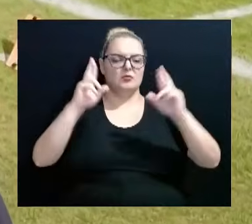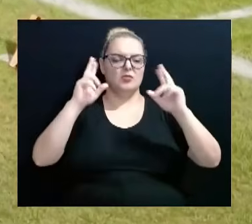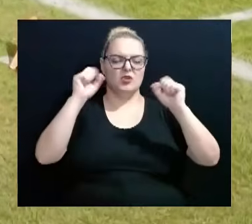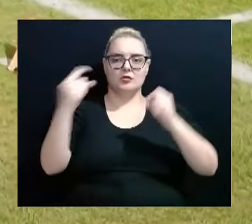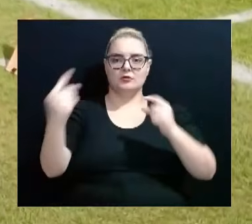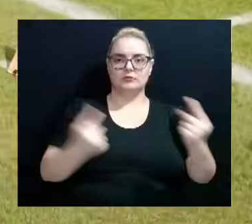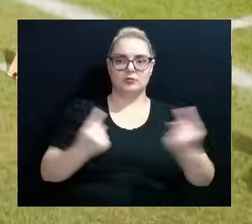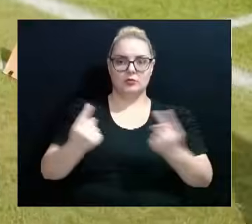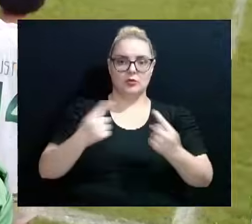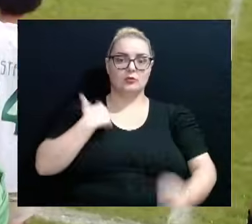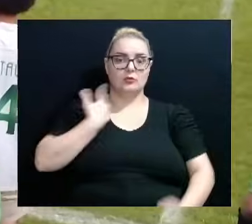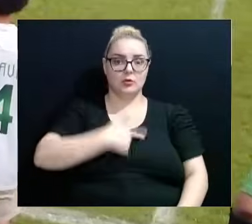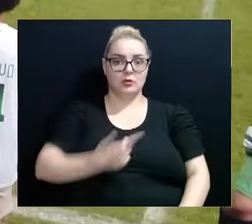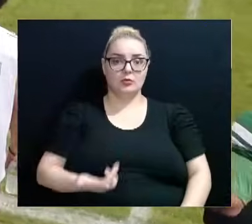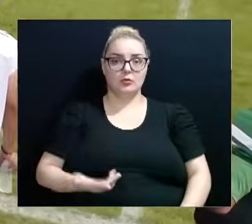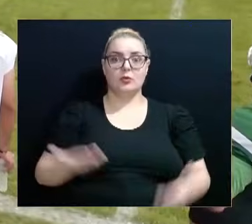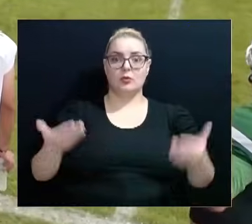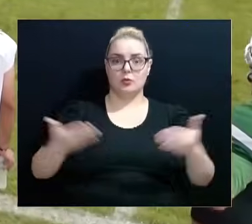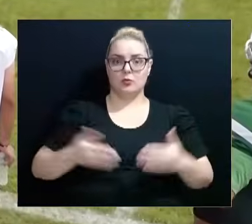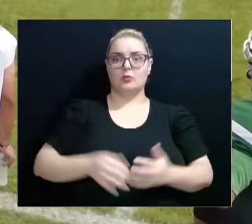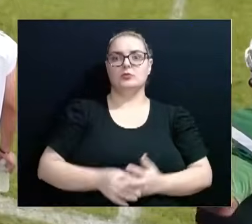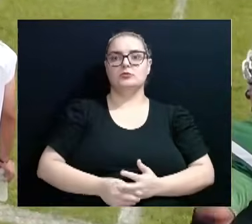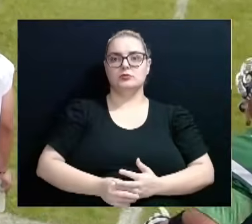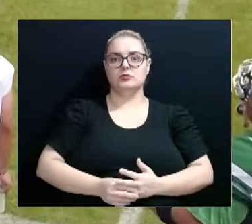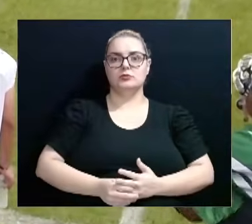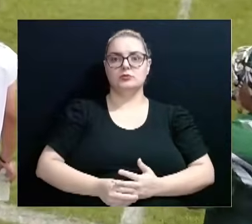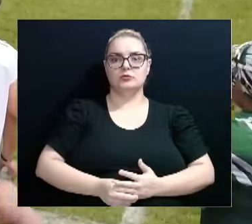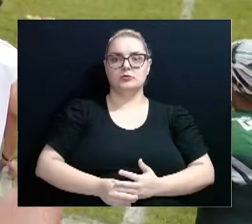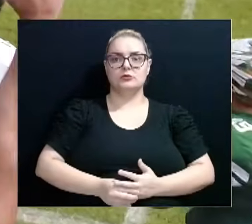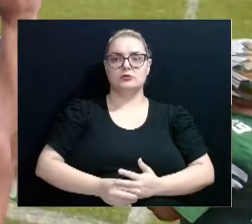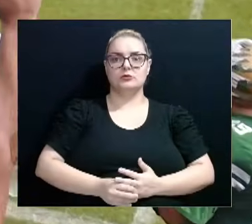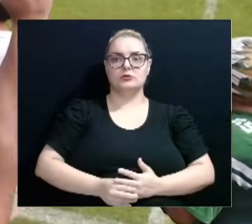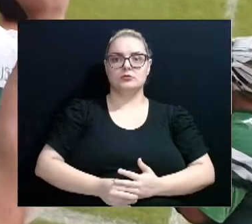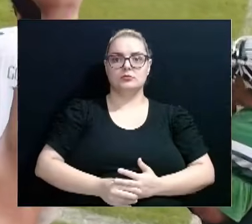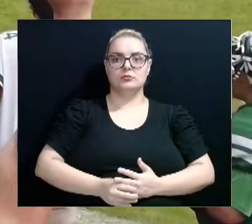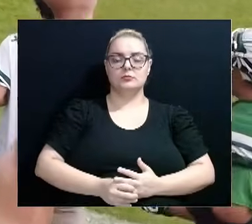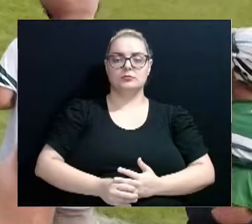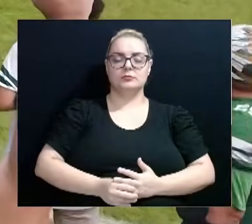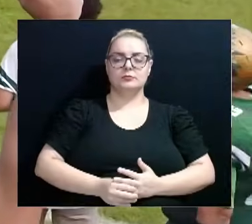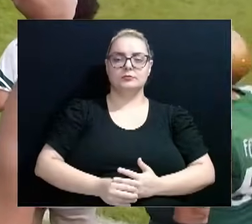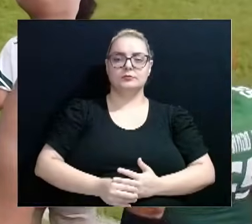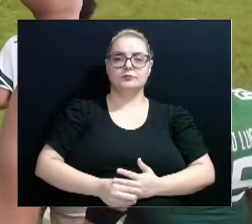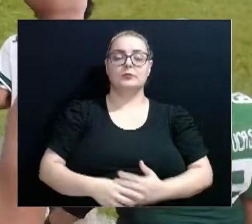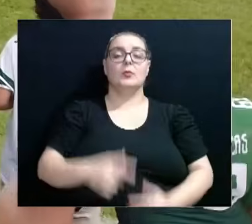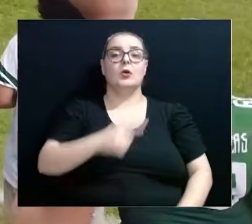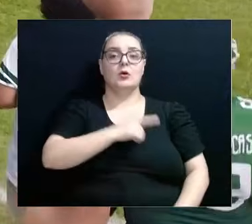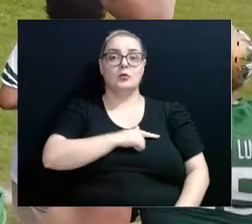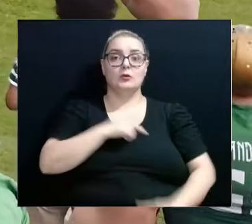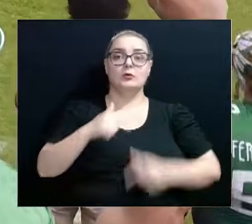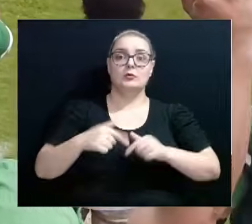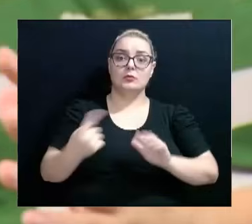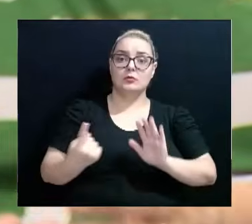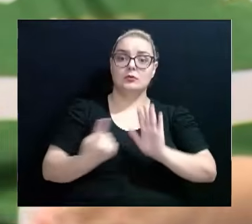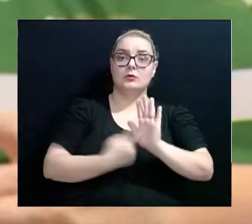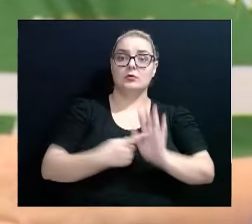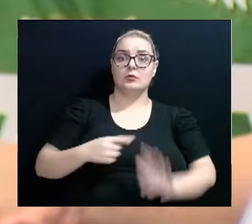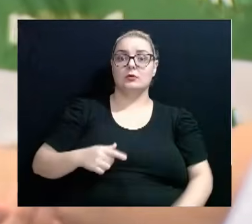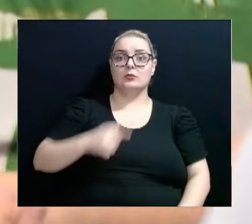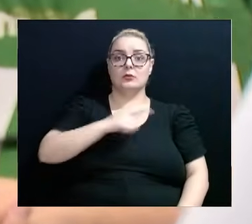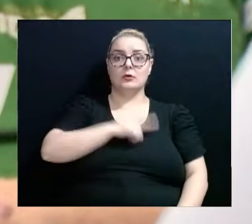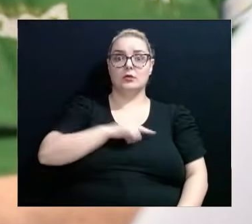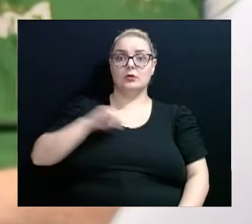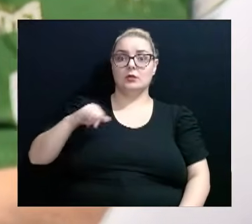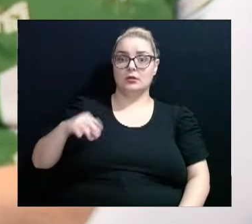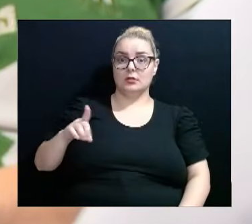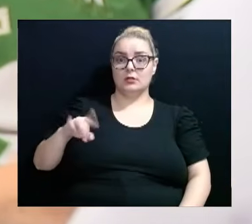projeto é independente e mantido por atletas e apoiadores. Dentro e fora de campo, o Indians se consolida como o principal